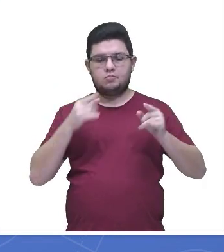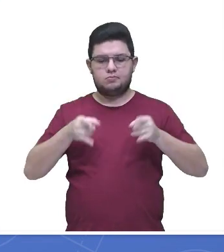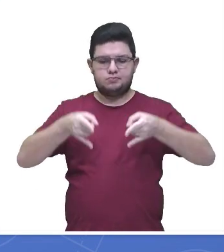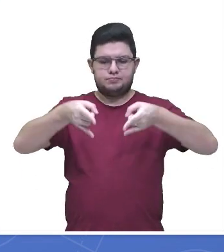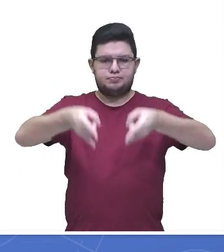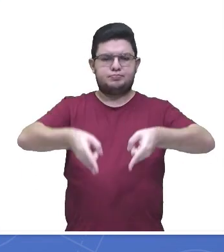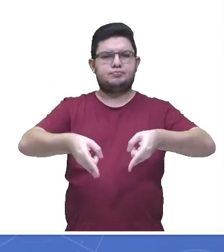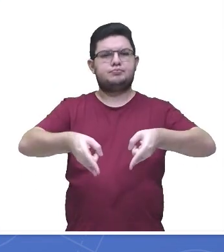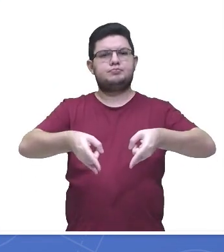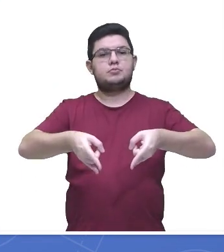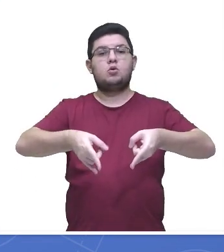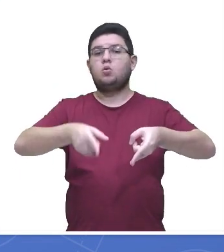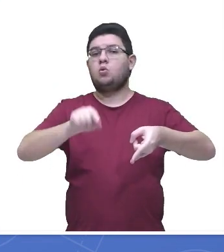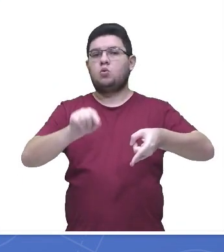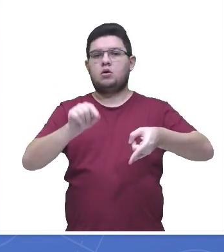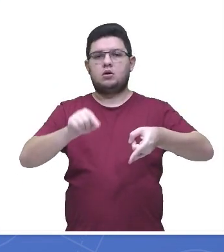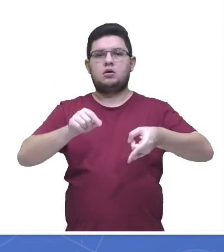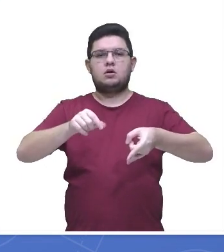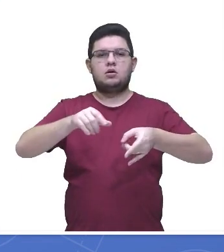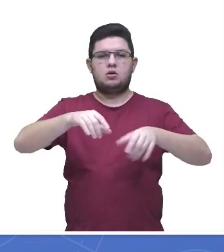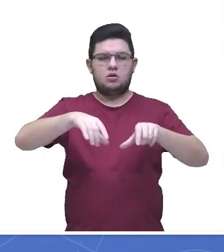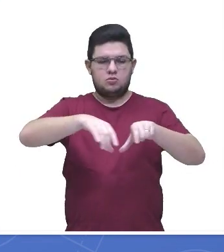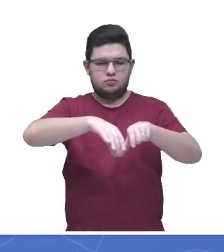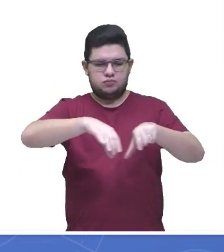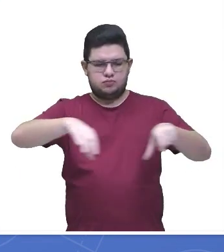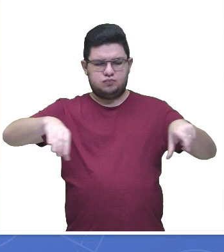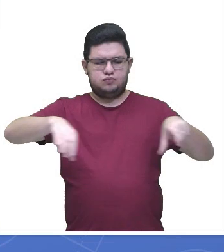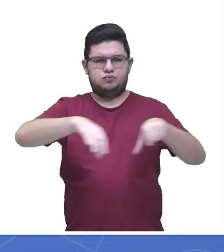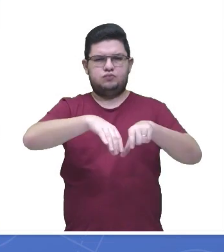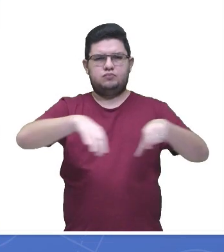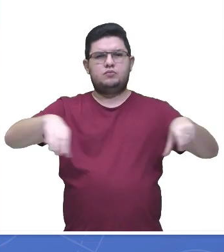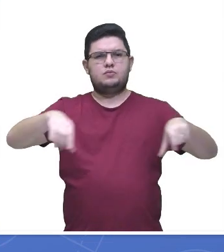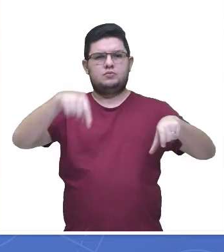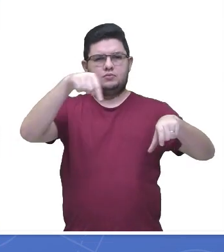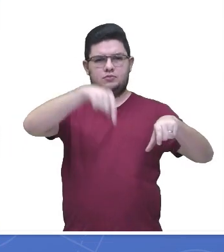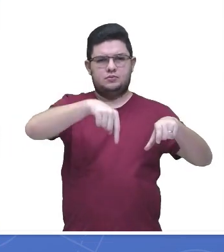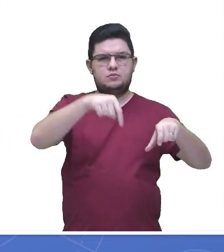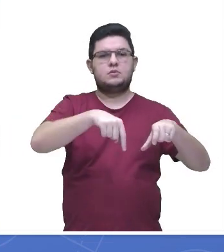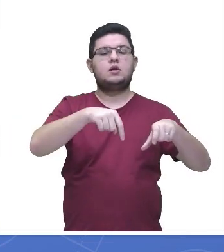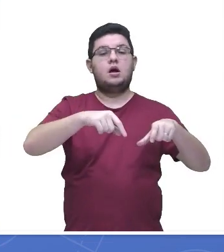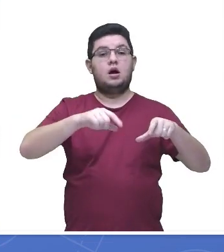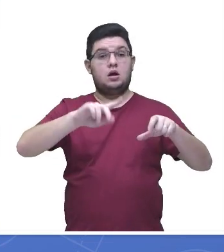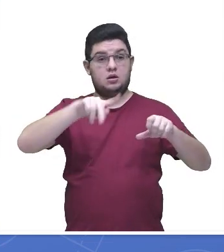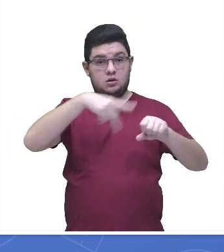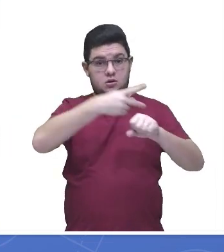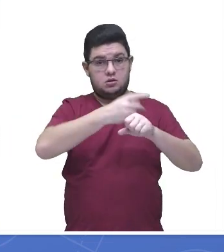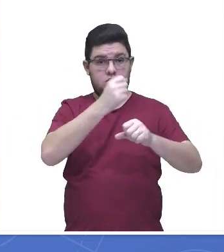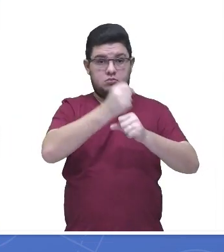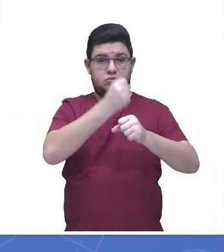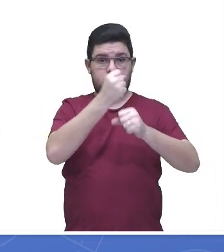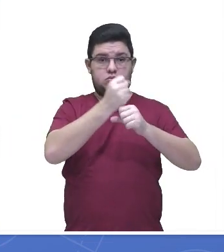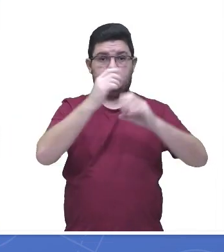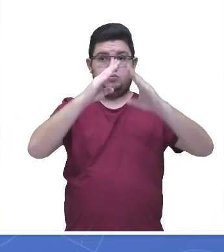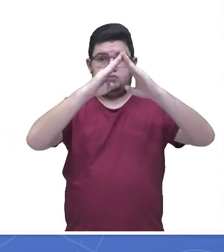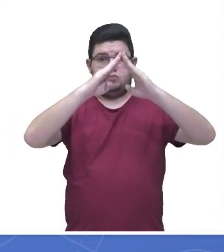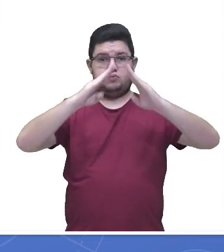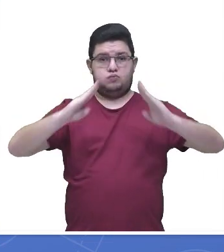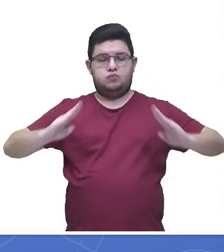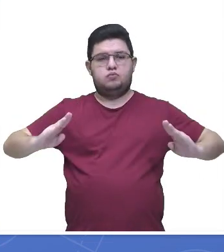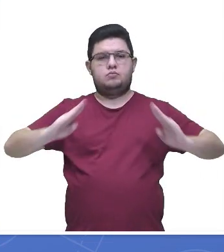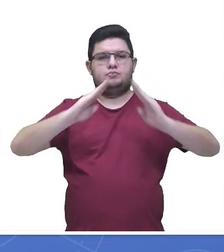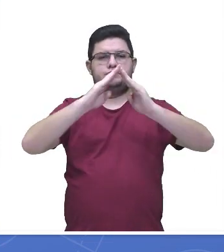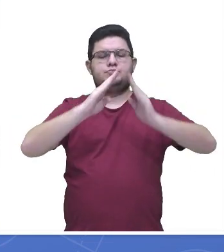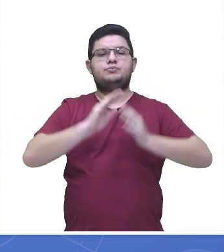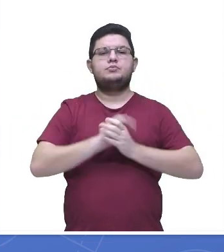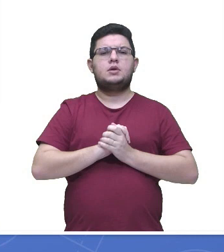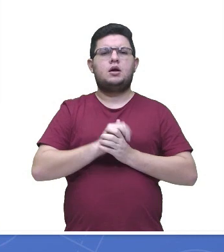às grandes pirâmides. O faraó era o Deus supremo. Então, o que era um Deus supremo? Ele tinha o